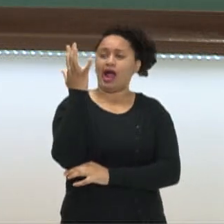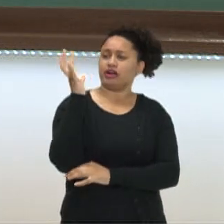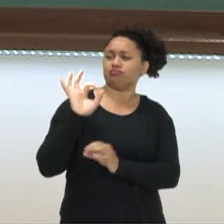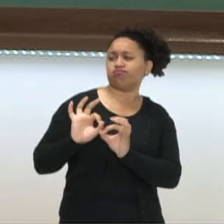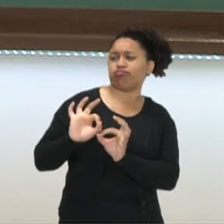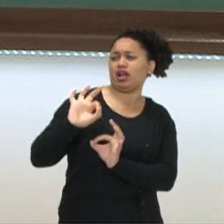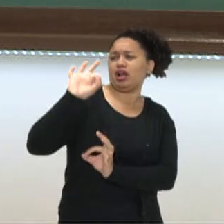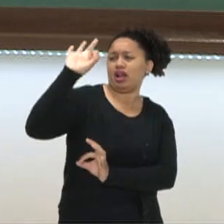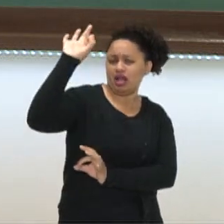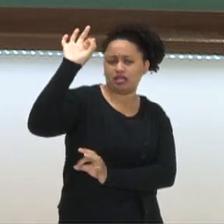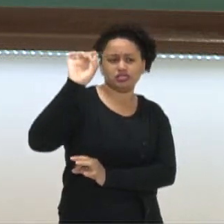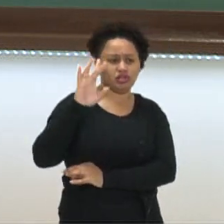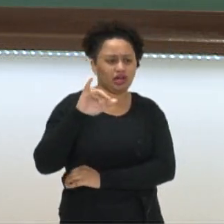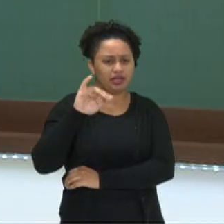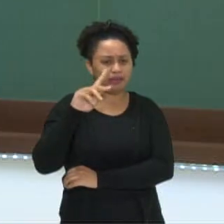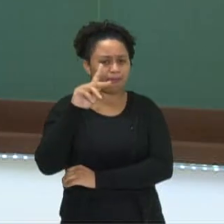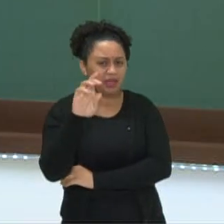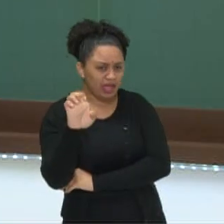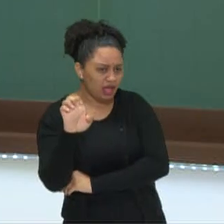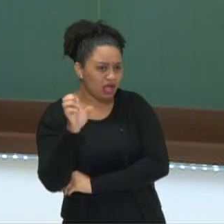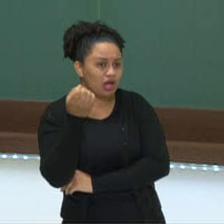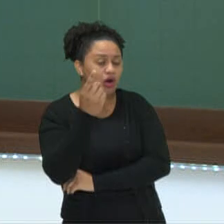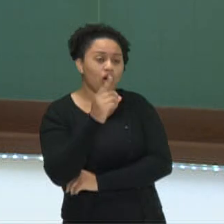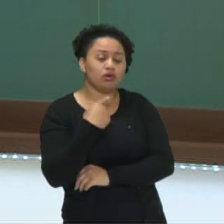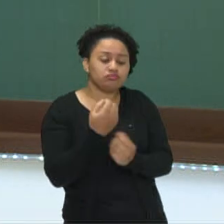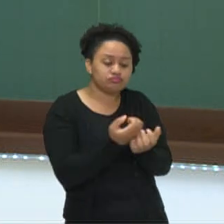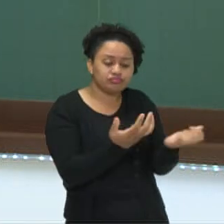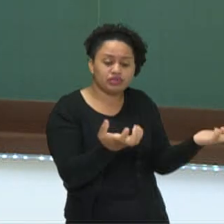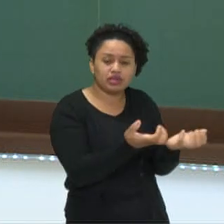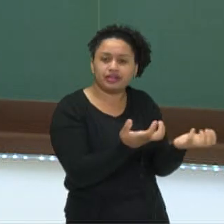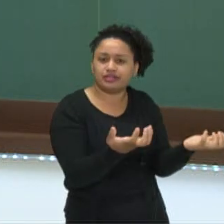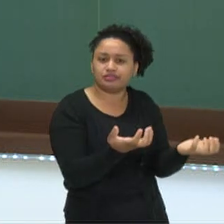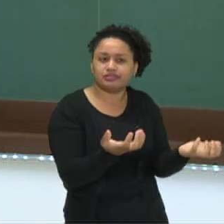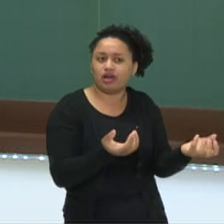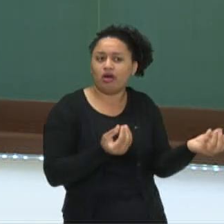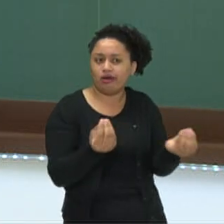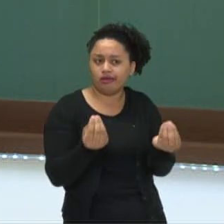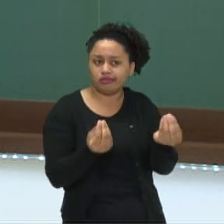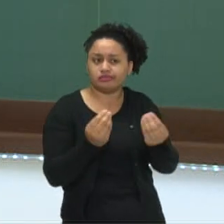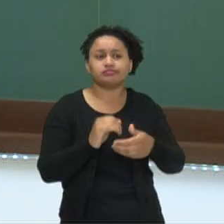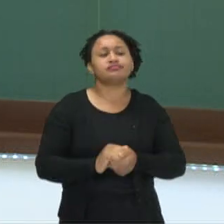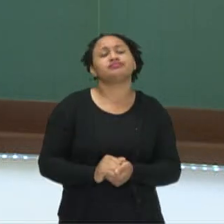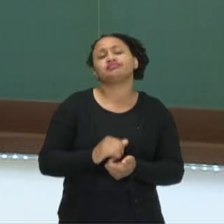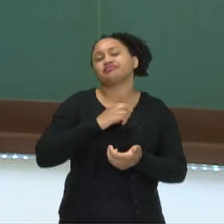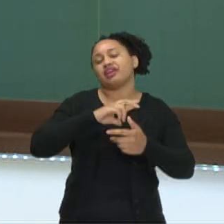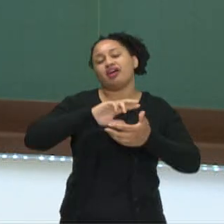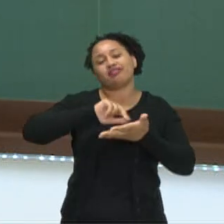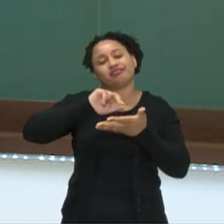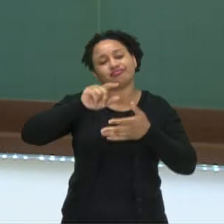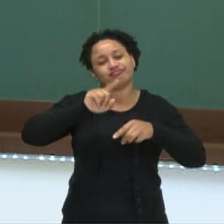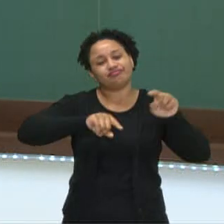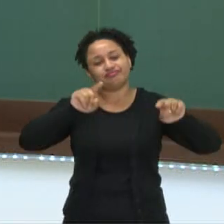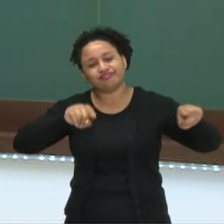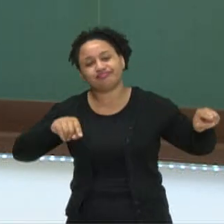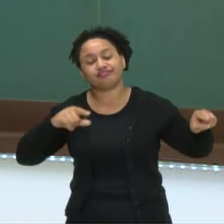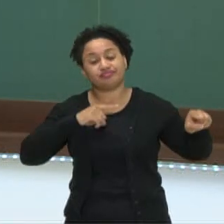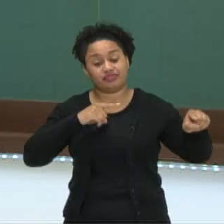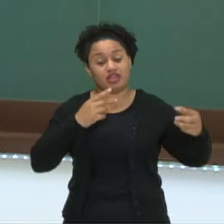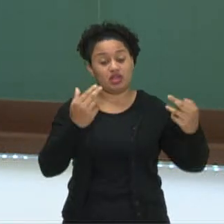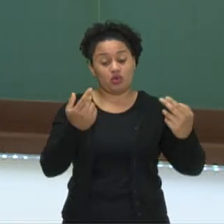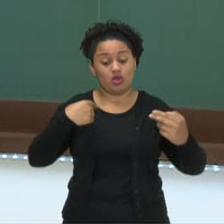só os ipês? Ou são apenas as gramas? A variedade, assim como nós, seres